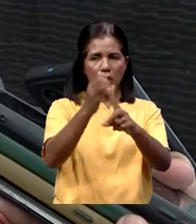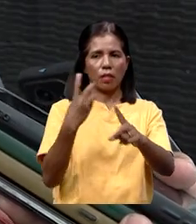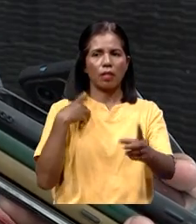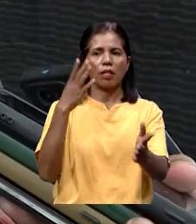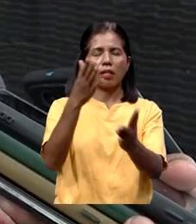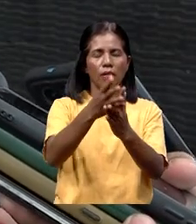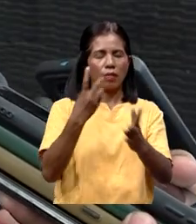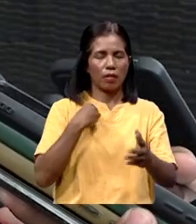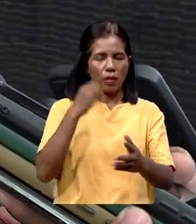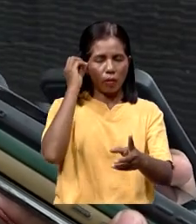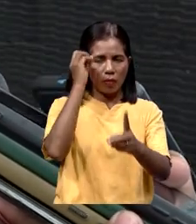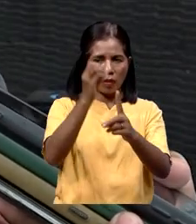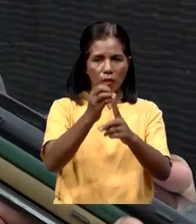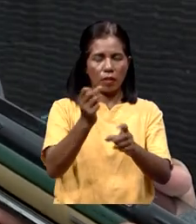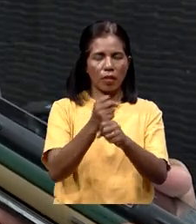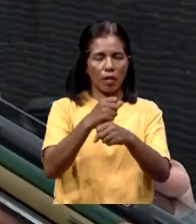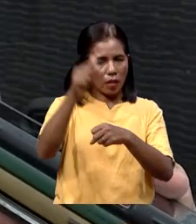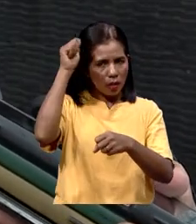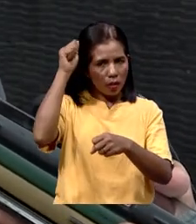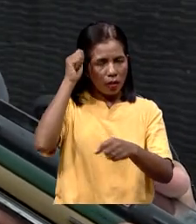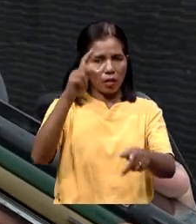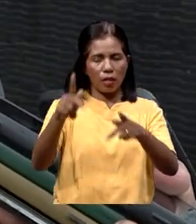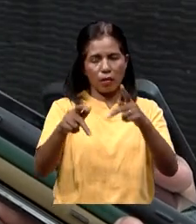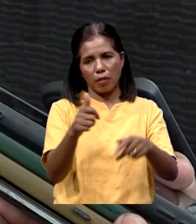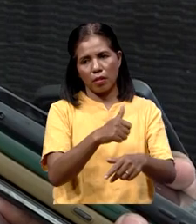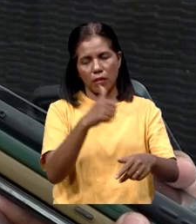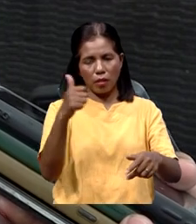hatama itene opinião, italo analis rasi pa emaseluk